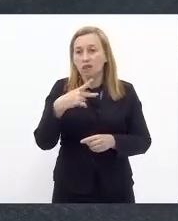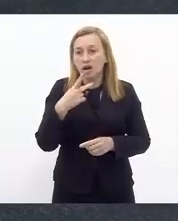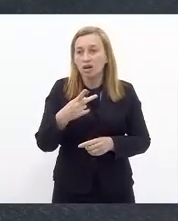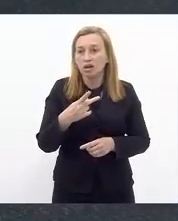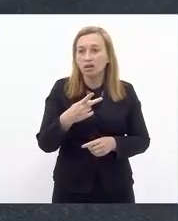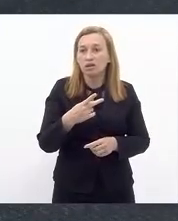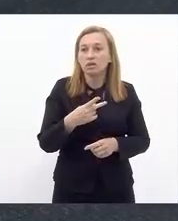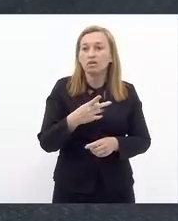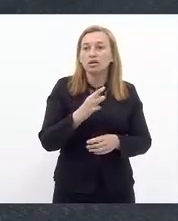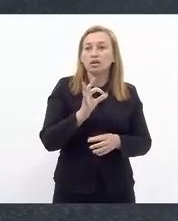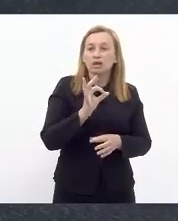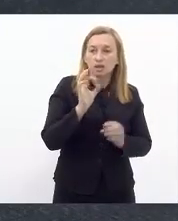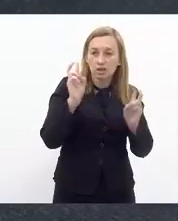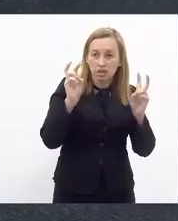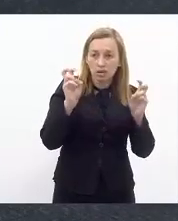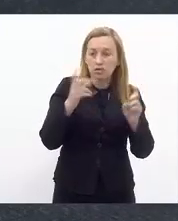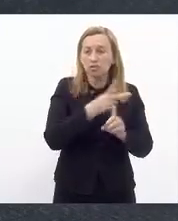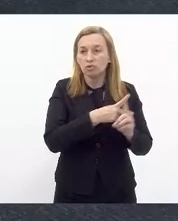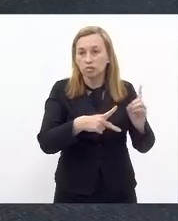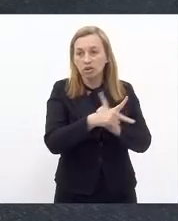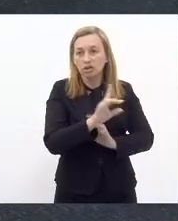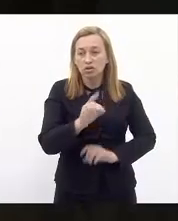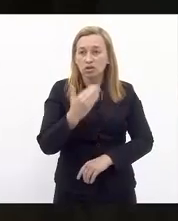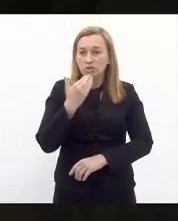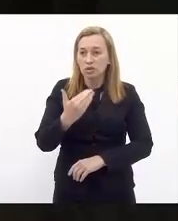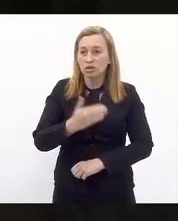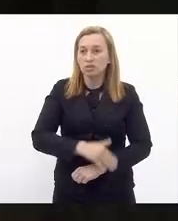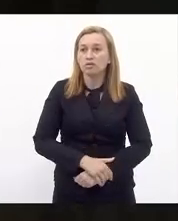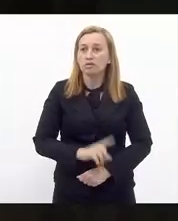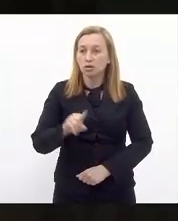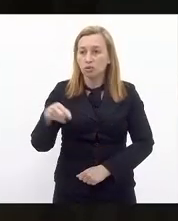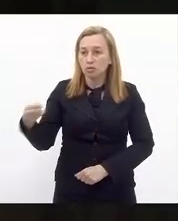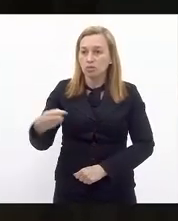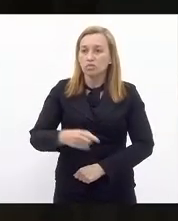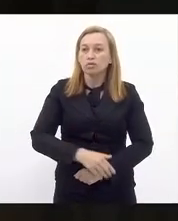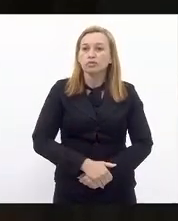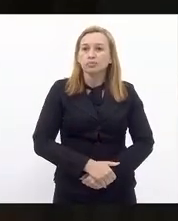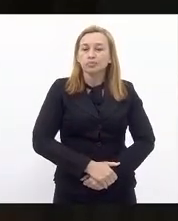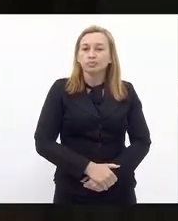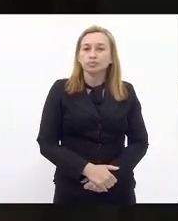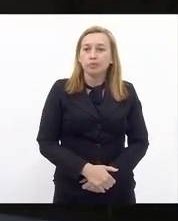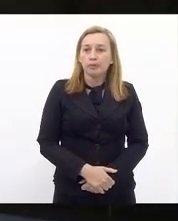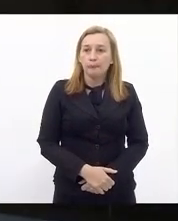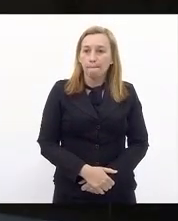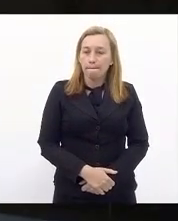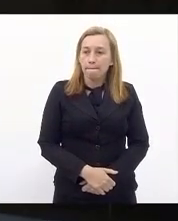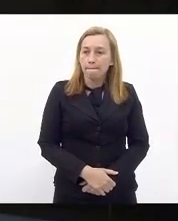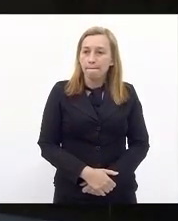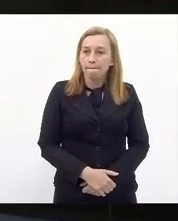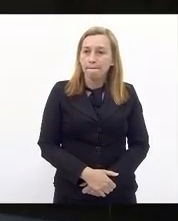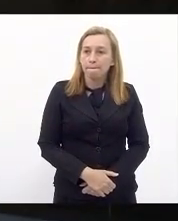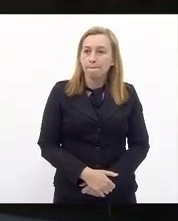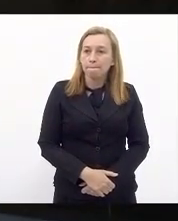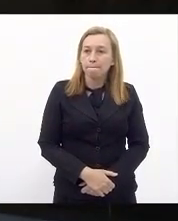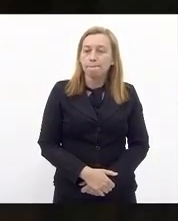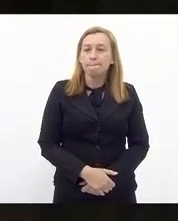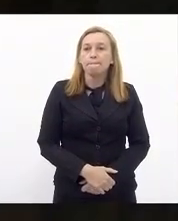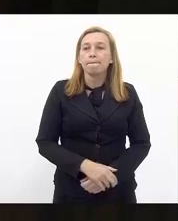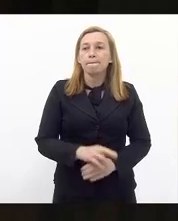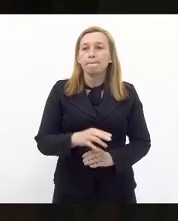é o cerne dessa questão que é Previdência só isso é o próximo E aí o